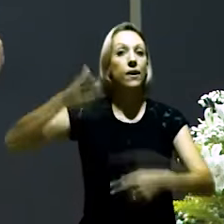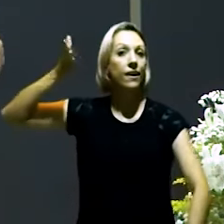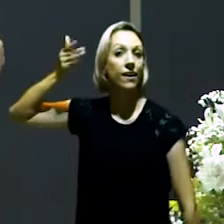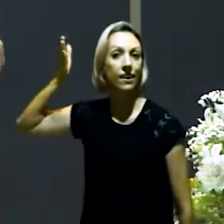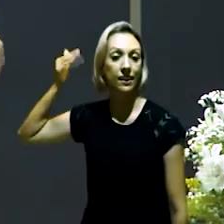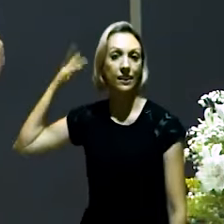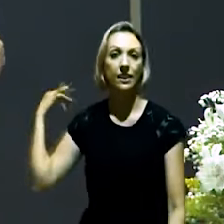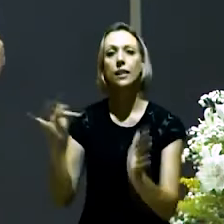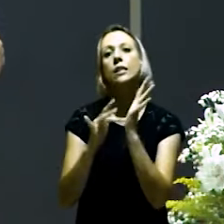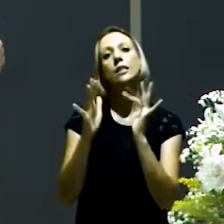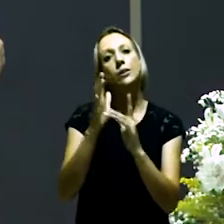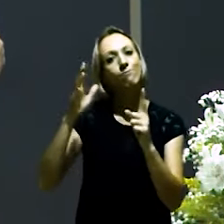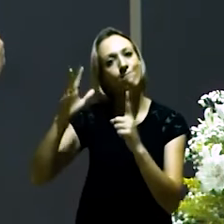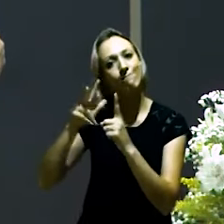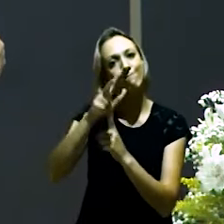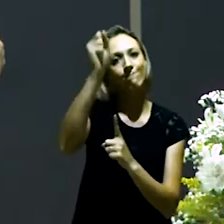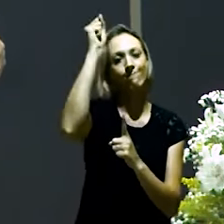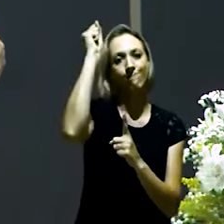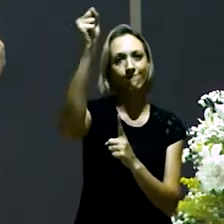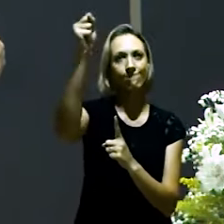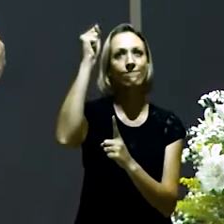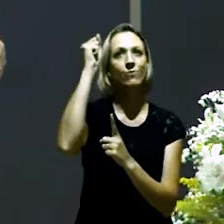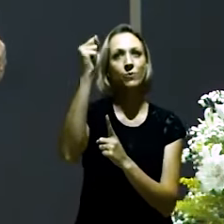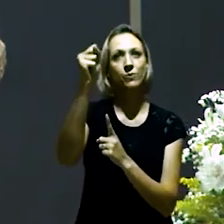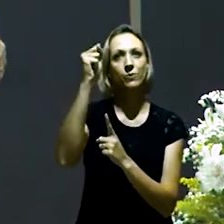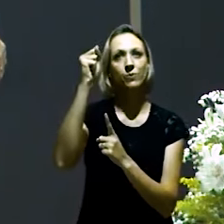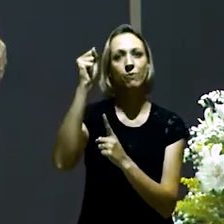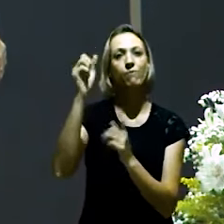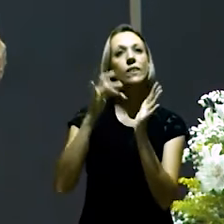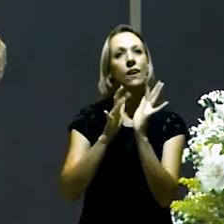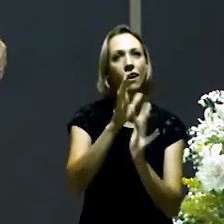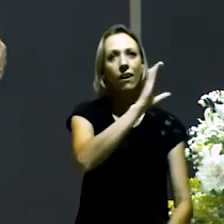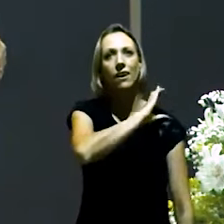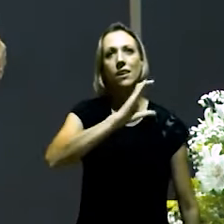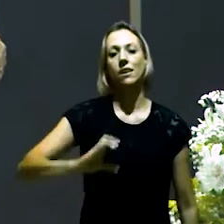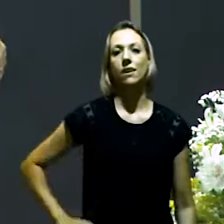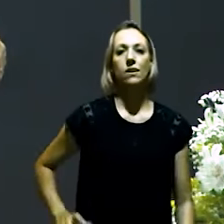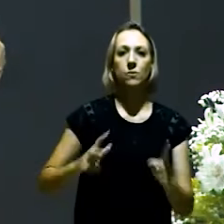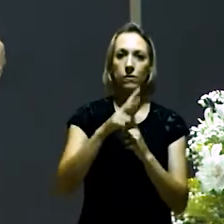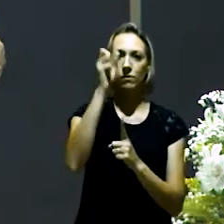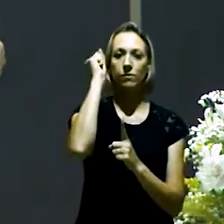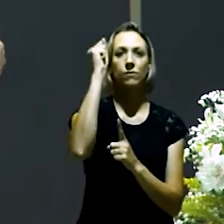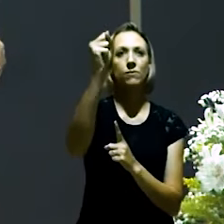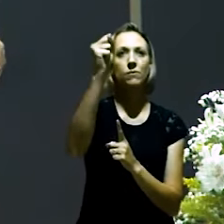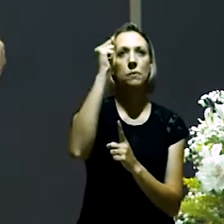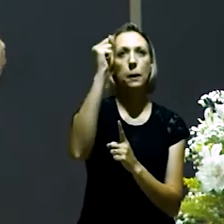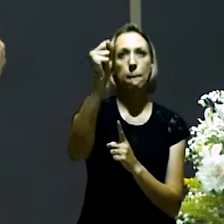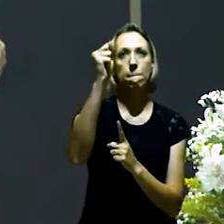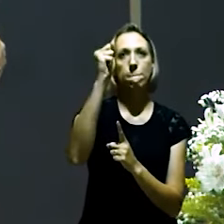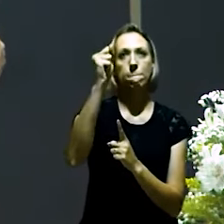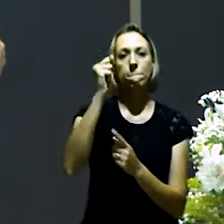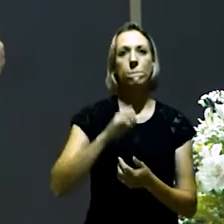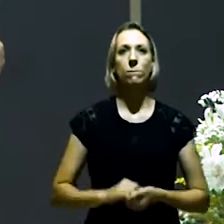Cristo venceu. Cristo venceu. para te resgatar. Cristo venceu. Essa